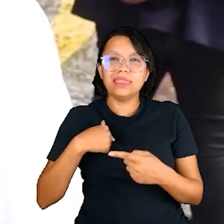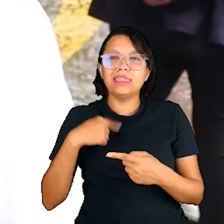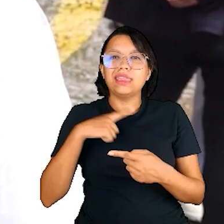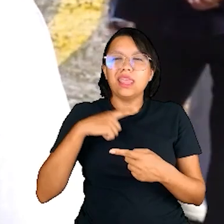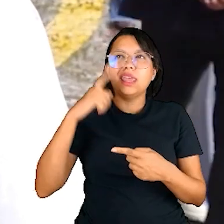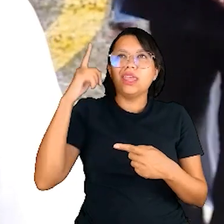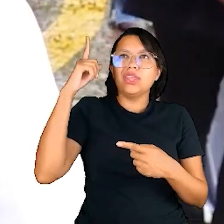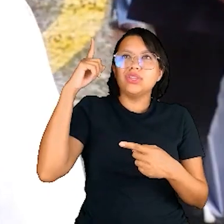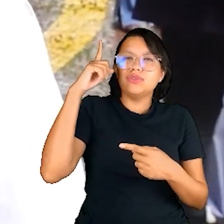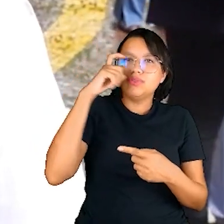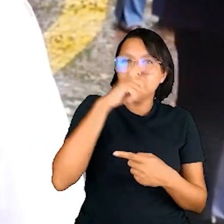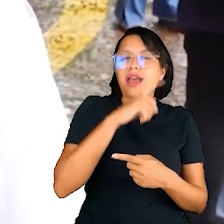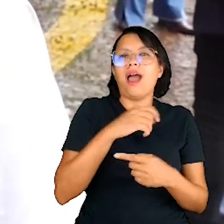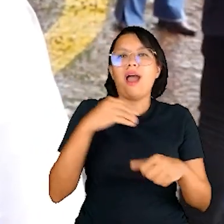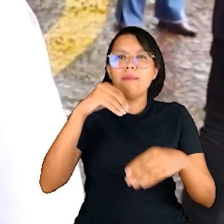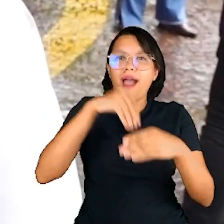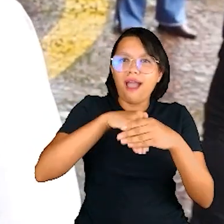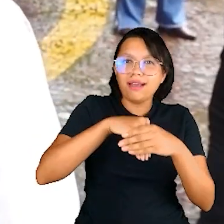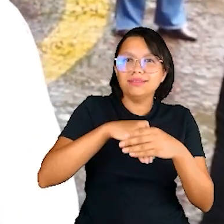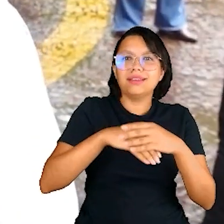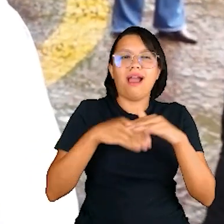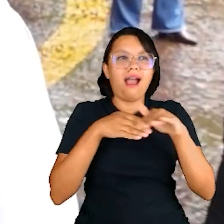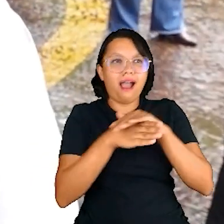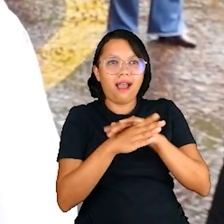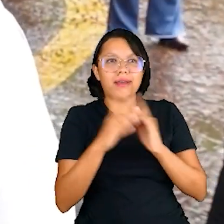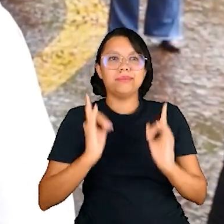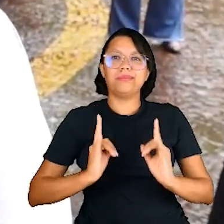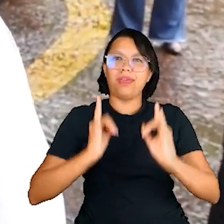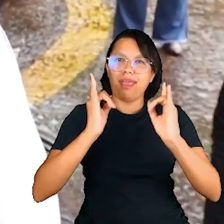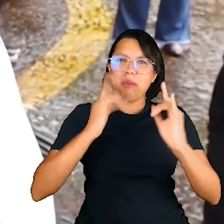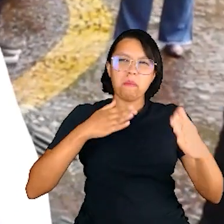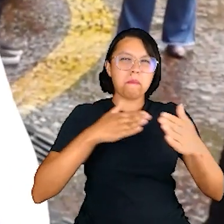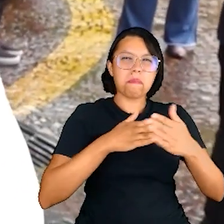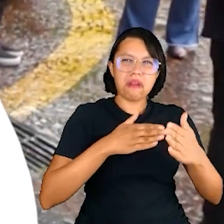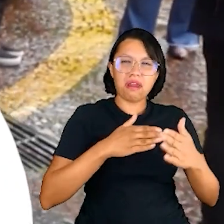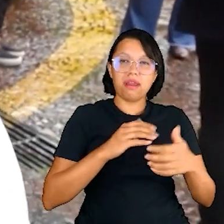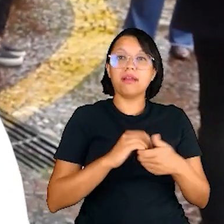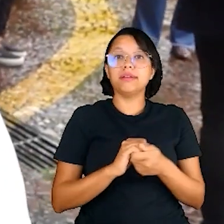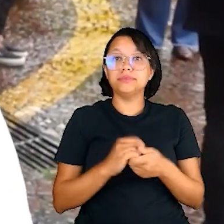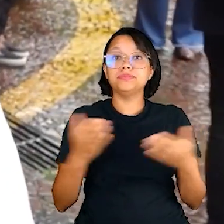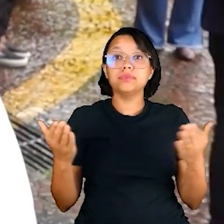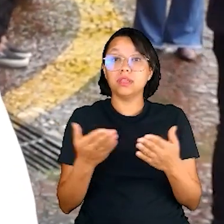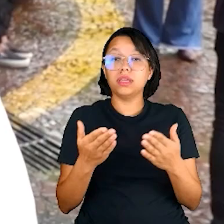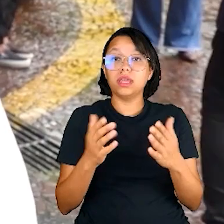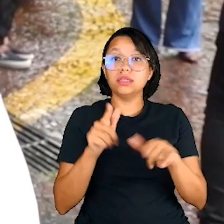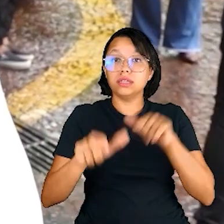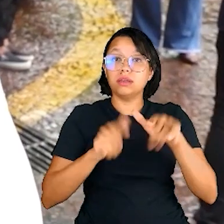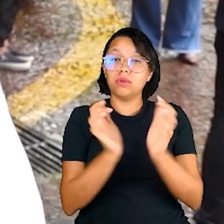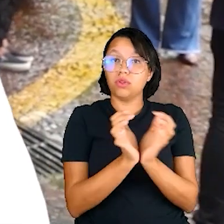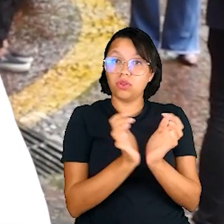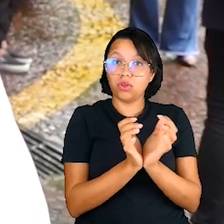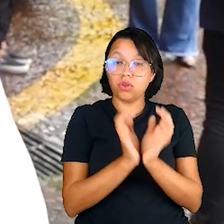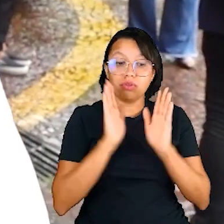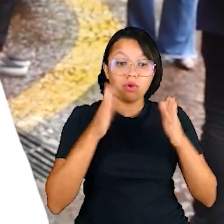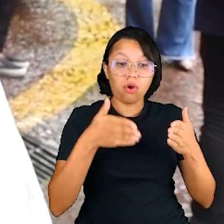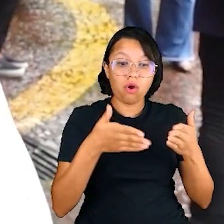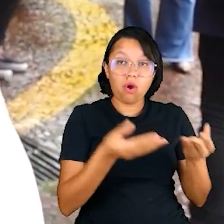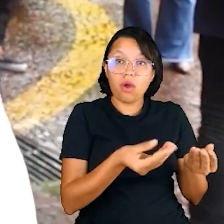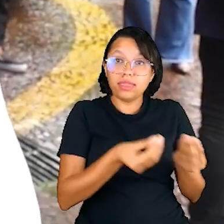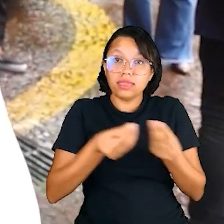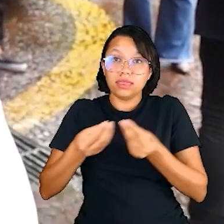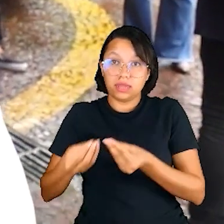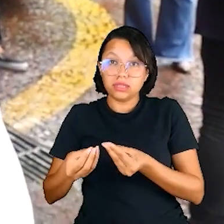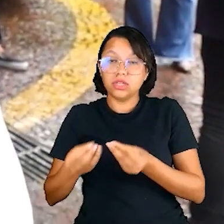em prédios regulares, são barrados muitas vezes, e esse mutirão ele visa